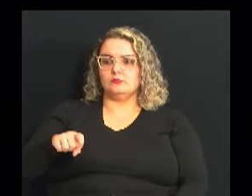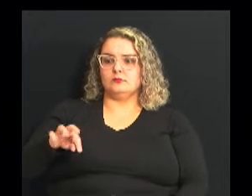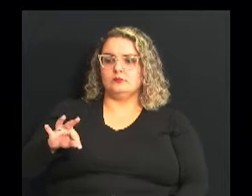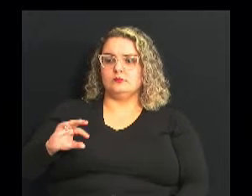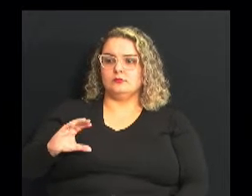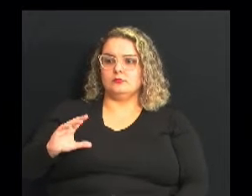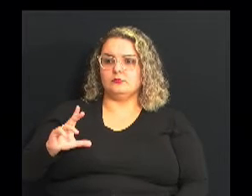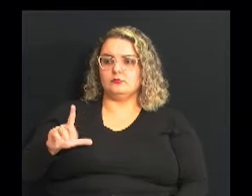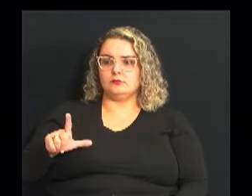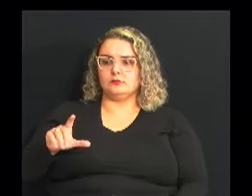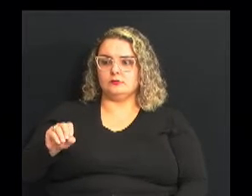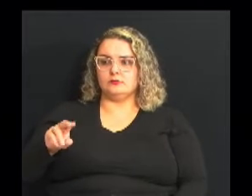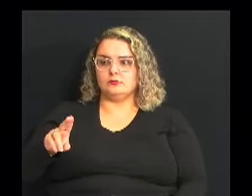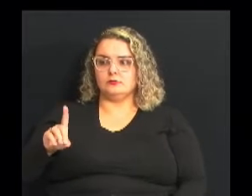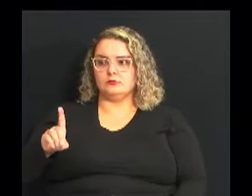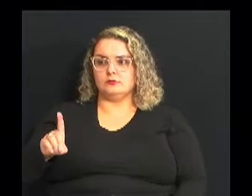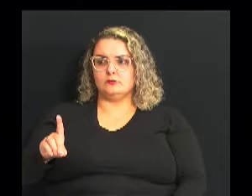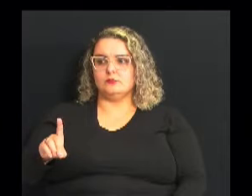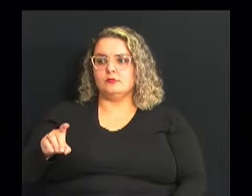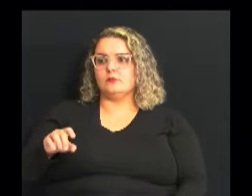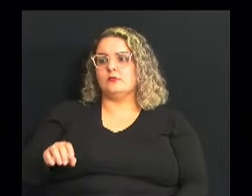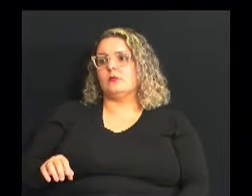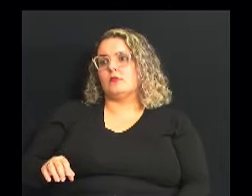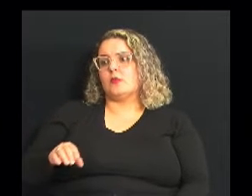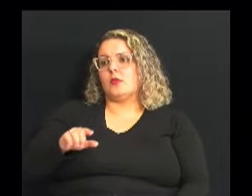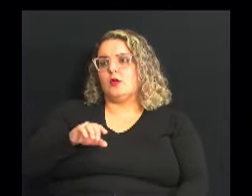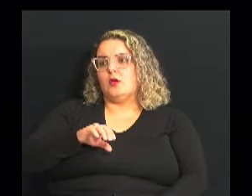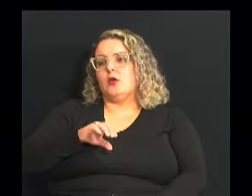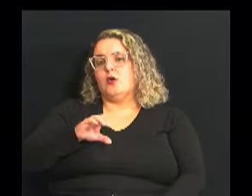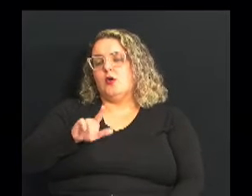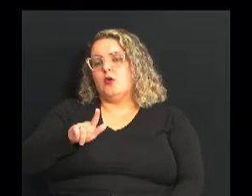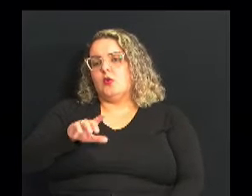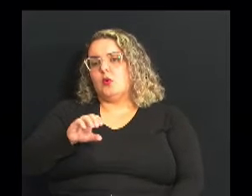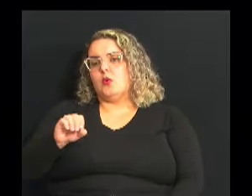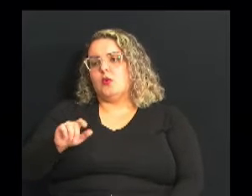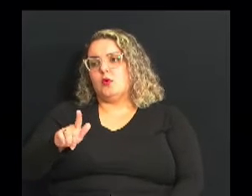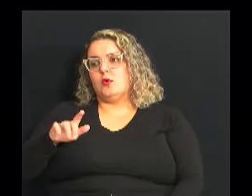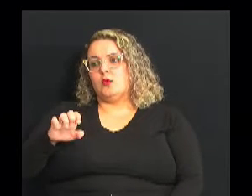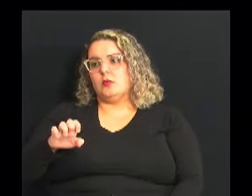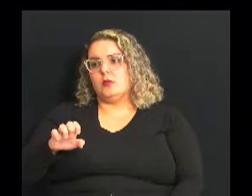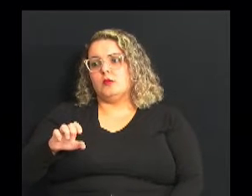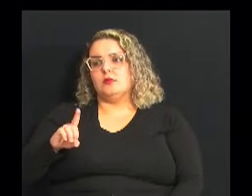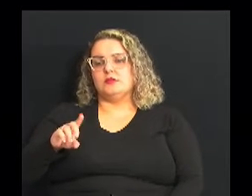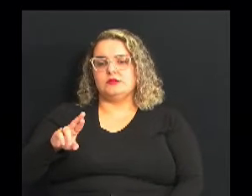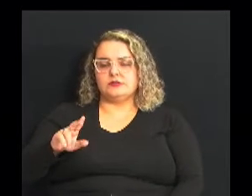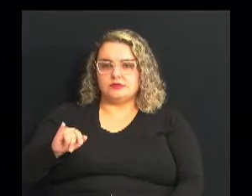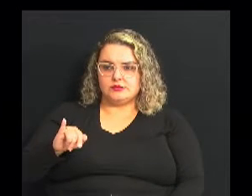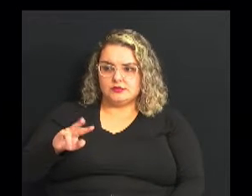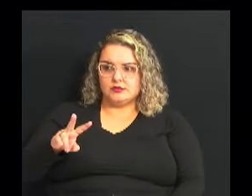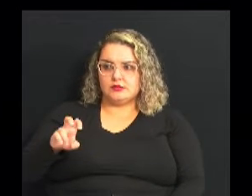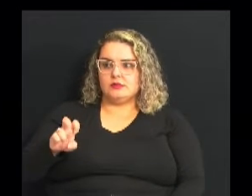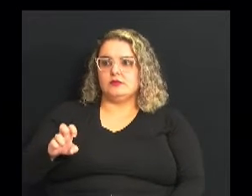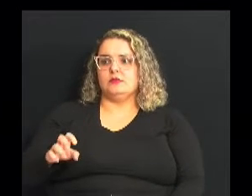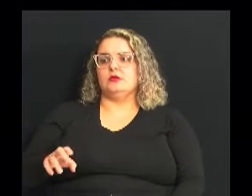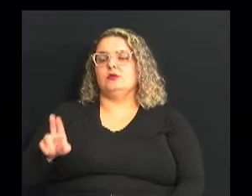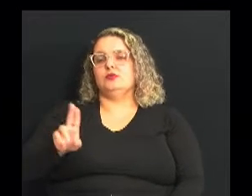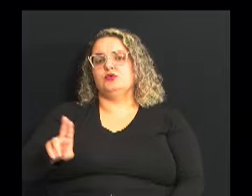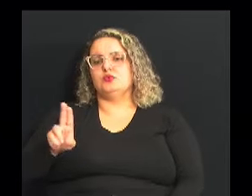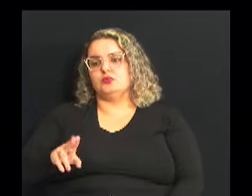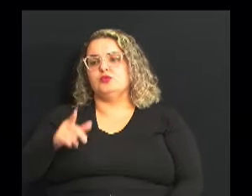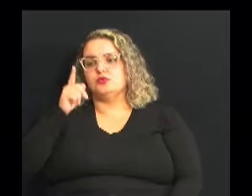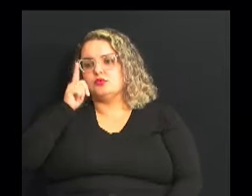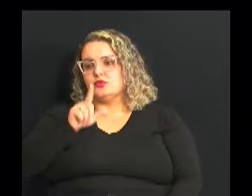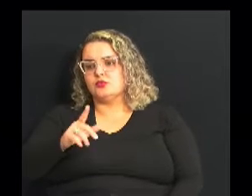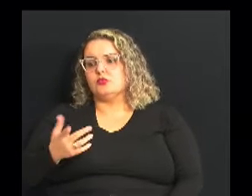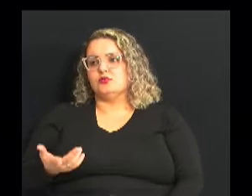Google Drive, né? Que é pública e mantida pela gente também na nossa versão, né? Onde o usuário consegue